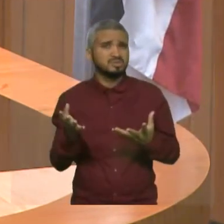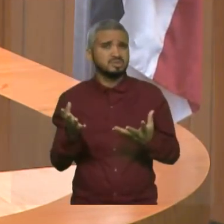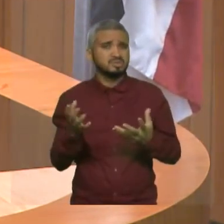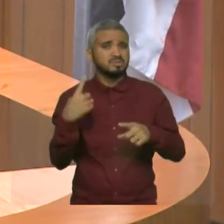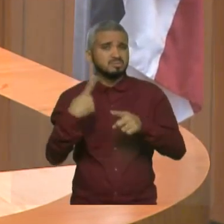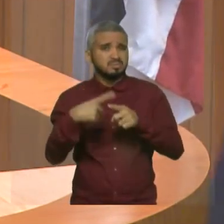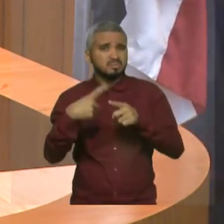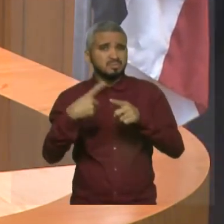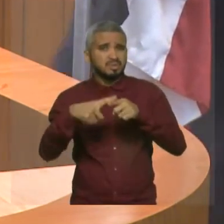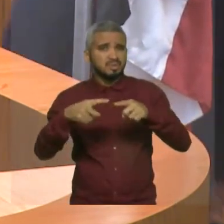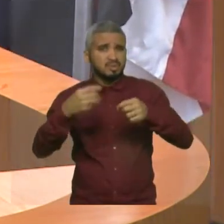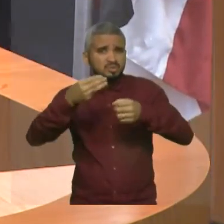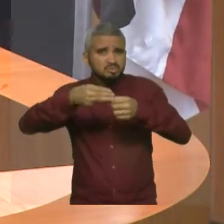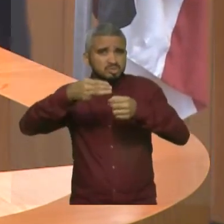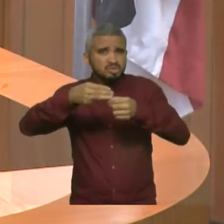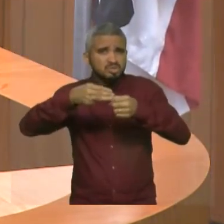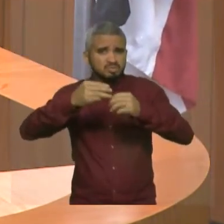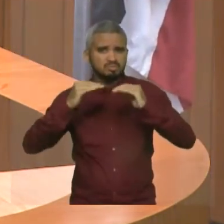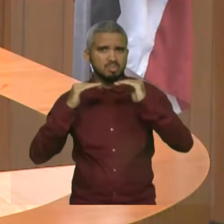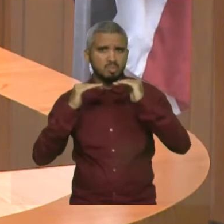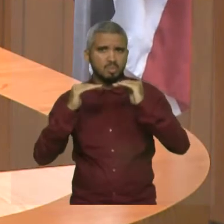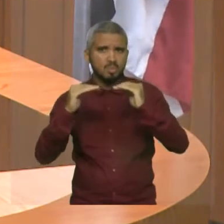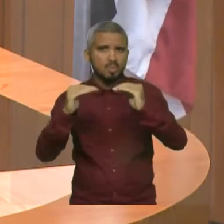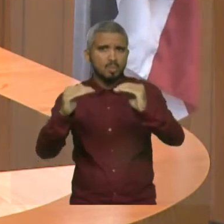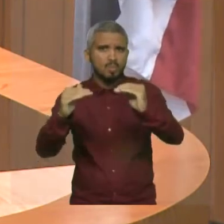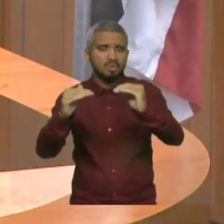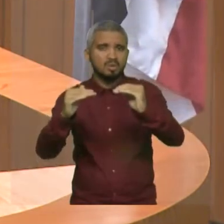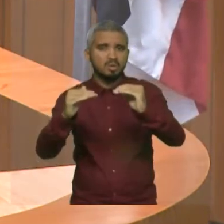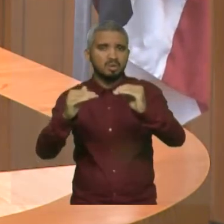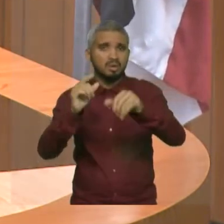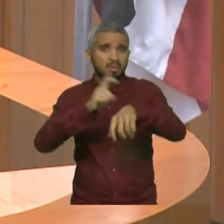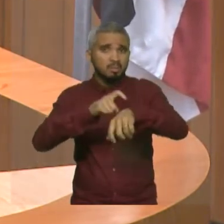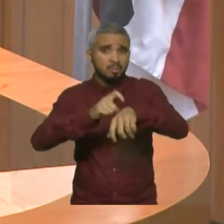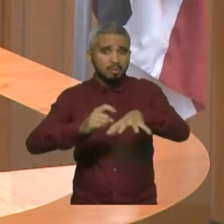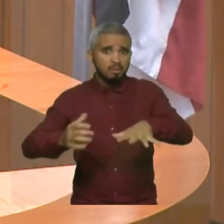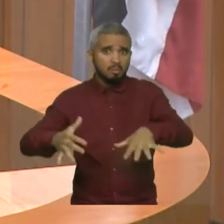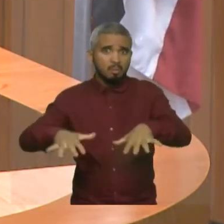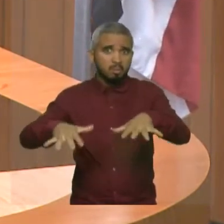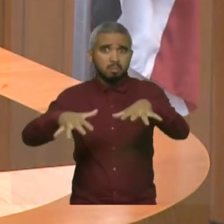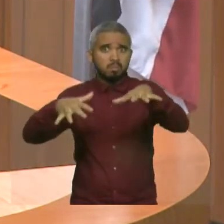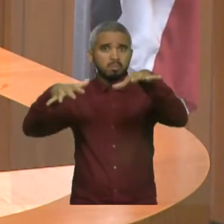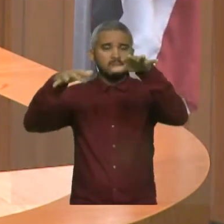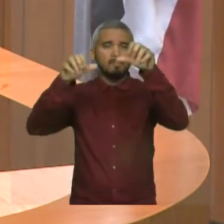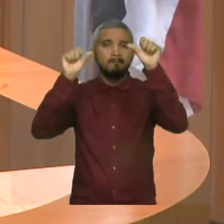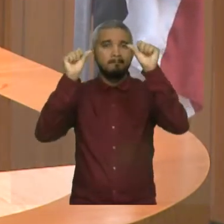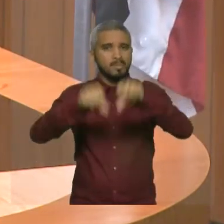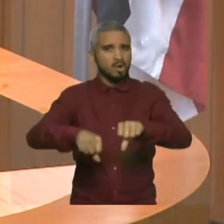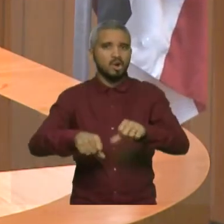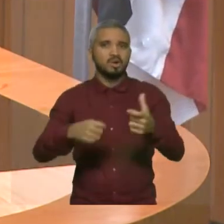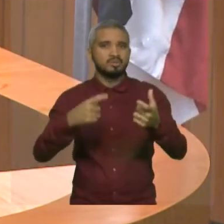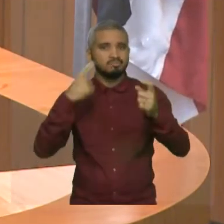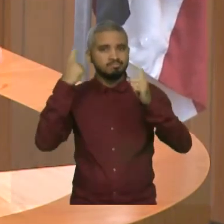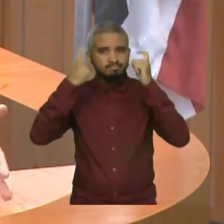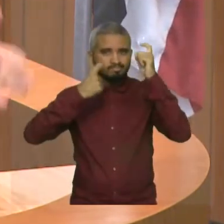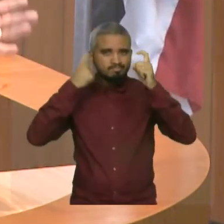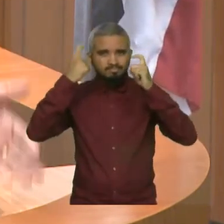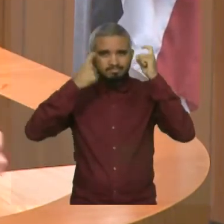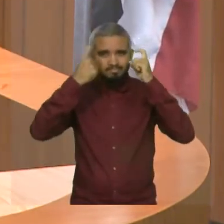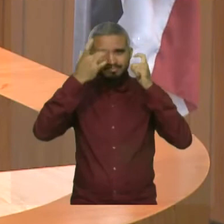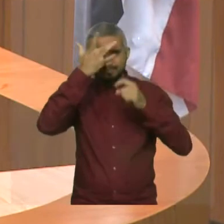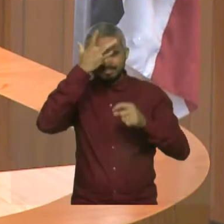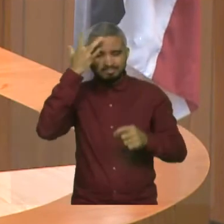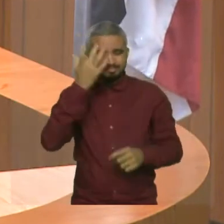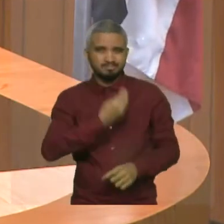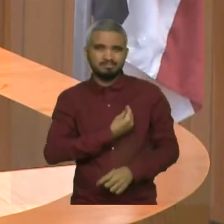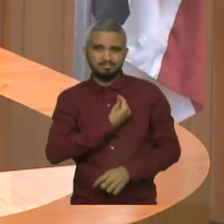rio. Então a nossa preocupação são com os ribeirinhos, a nossa preocupação são com as pessoas que têm que urgentemente, aquelas pessoas